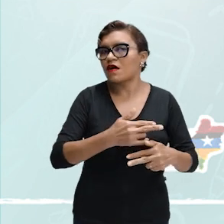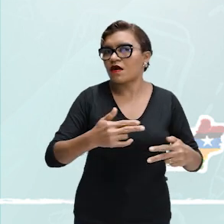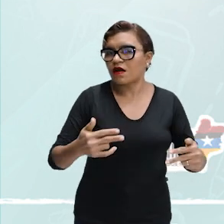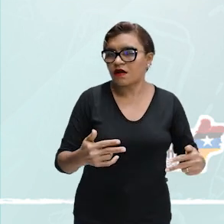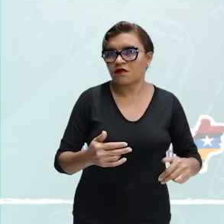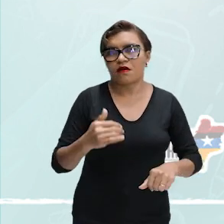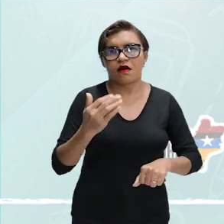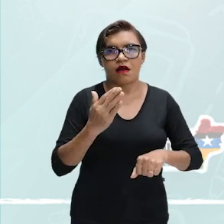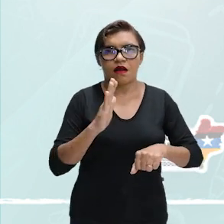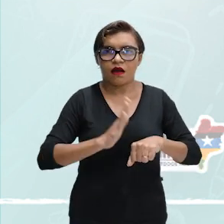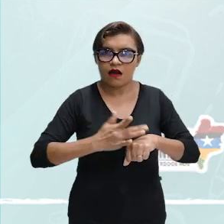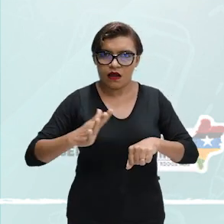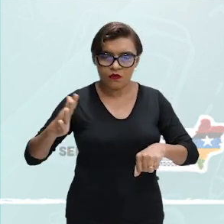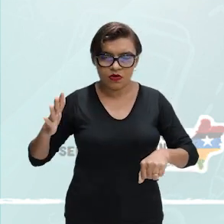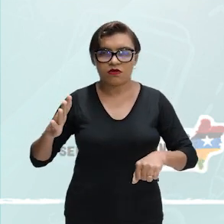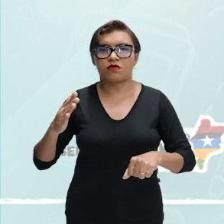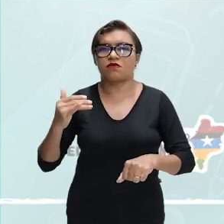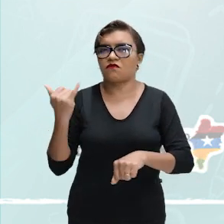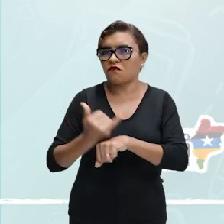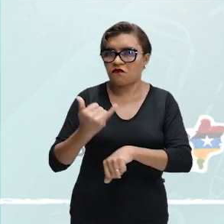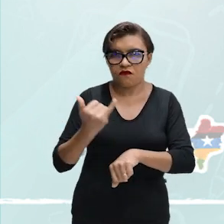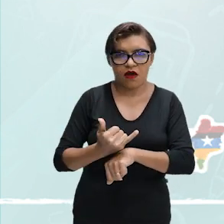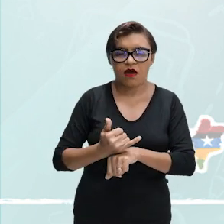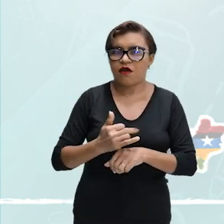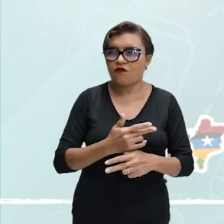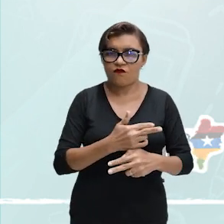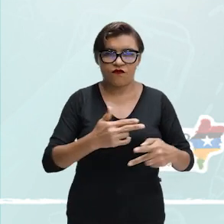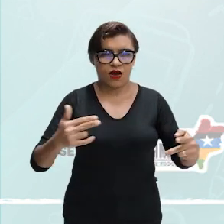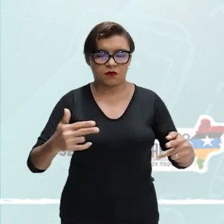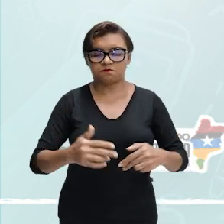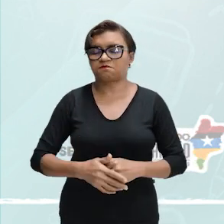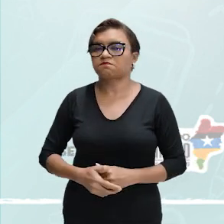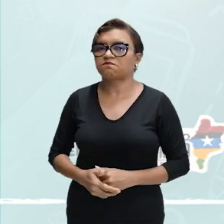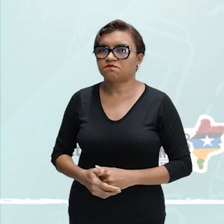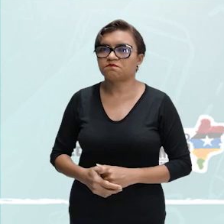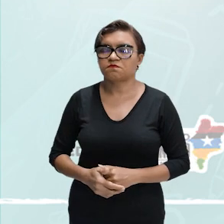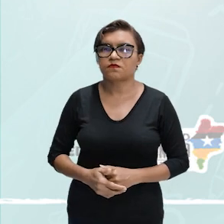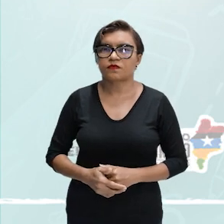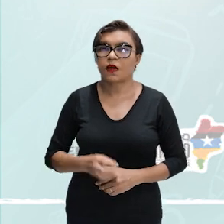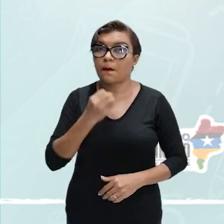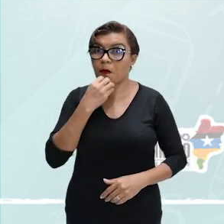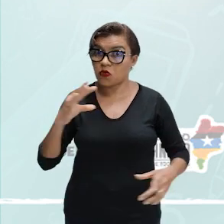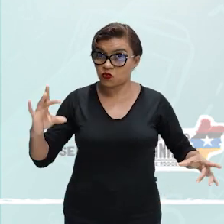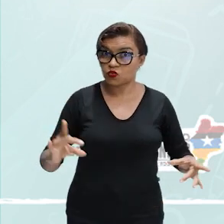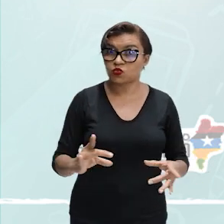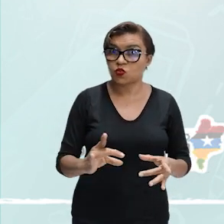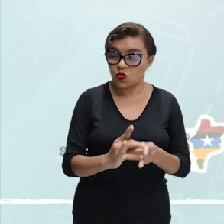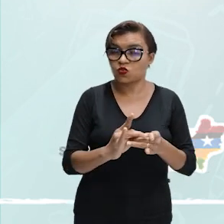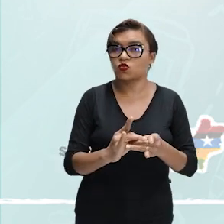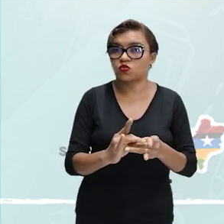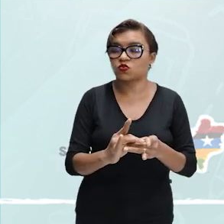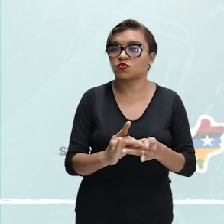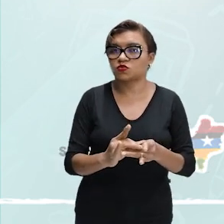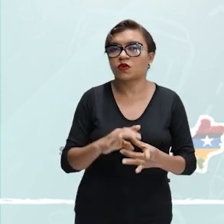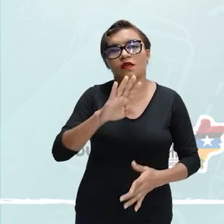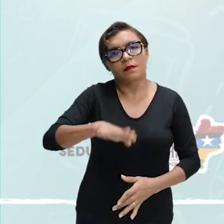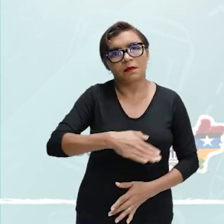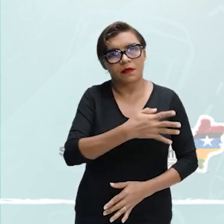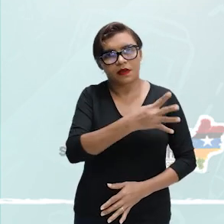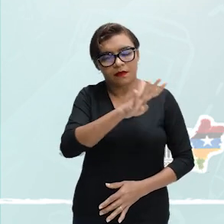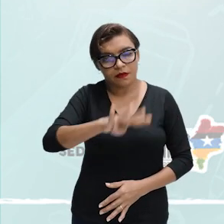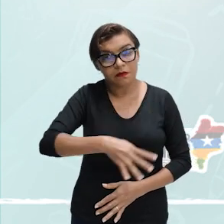são bons condutores, tá certo? Então, nós podemos encontrar na tabela periódica